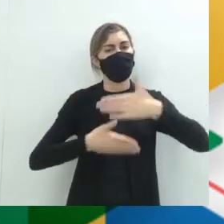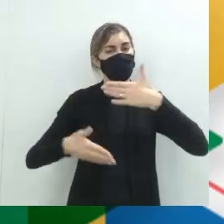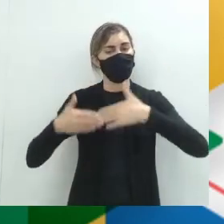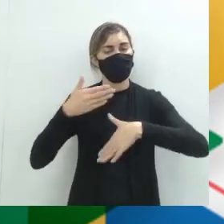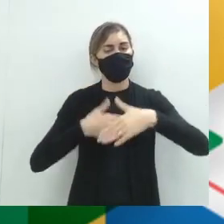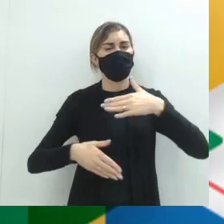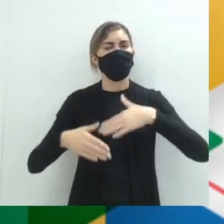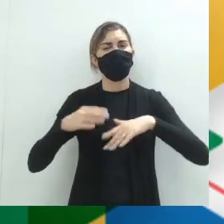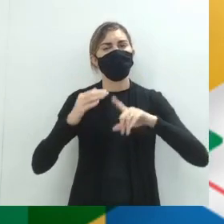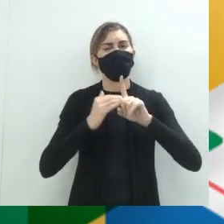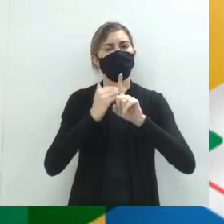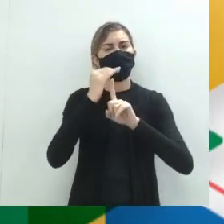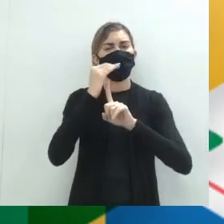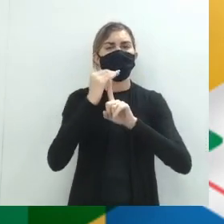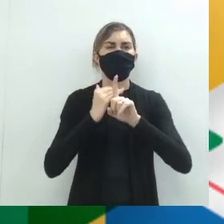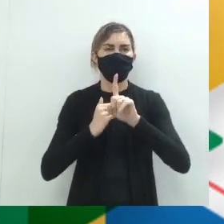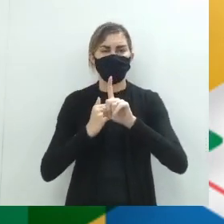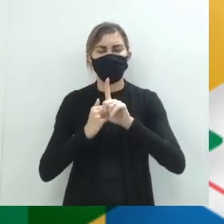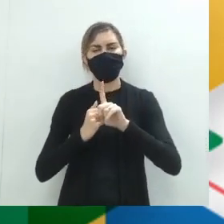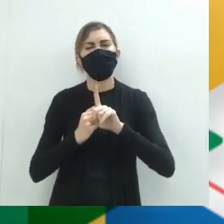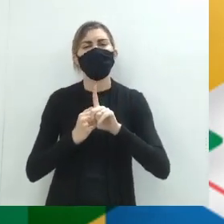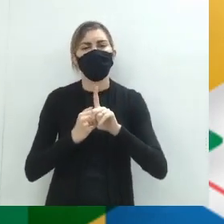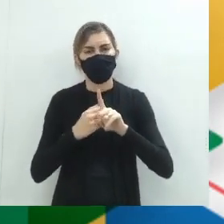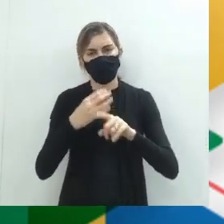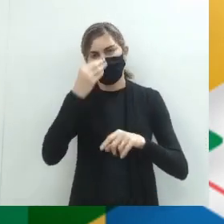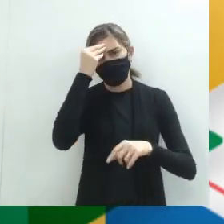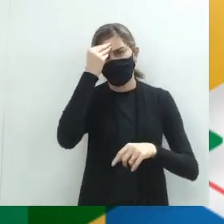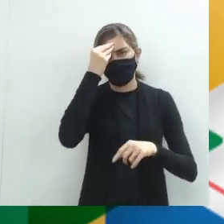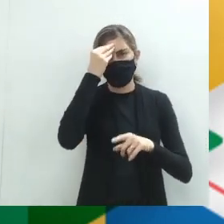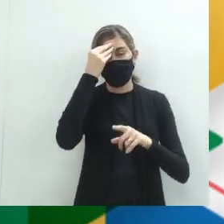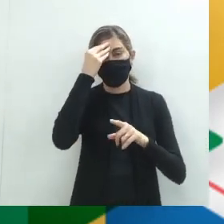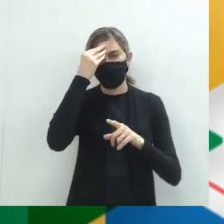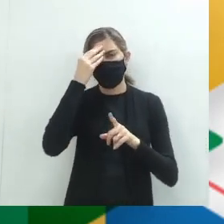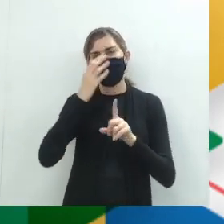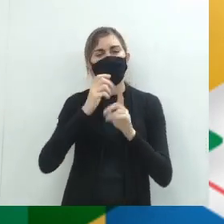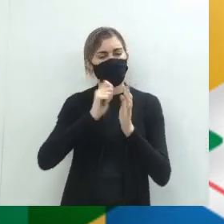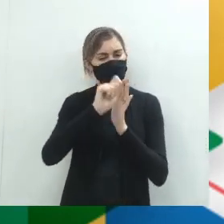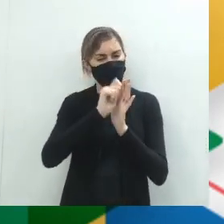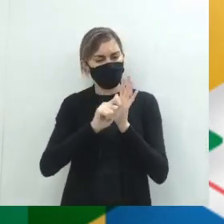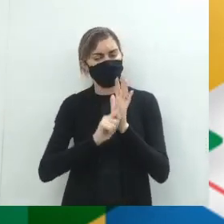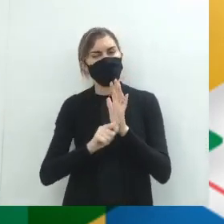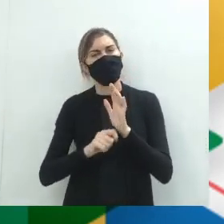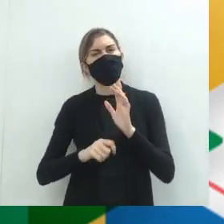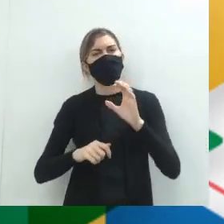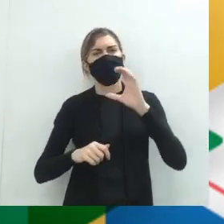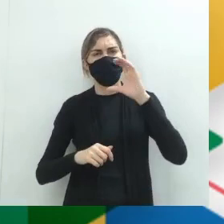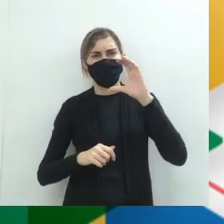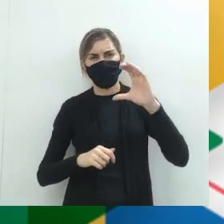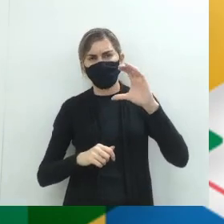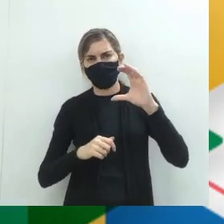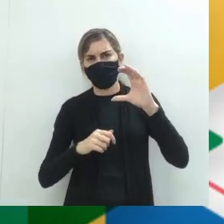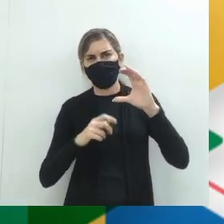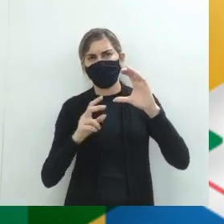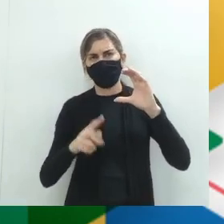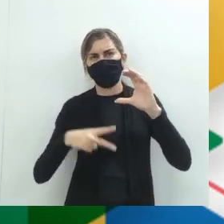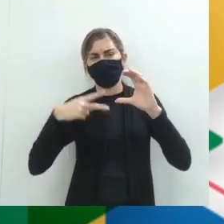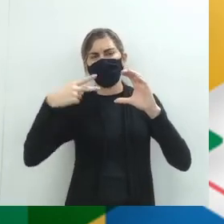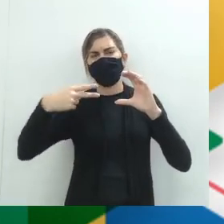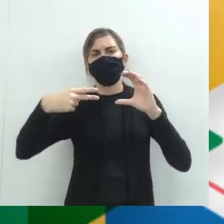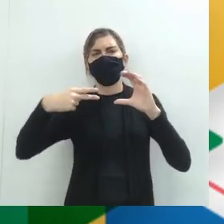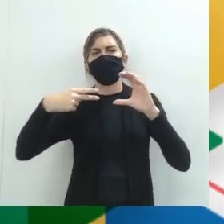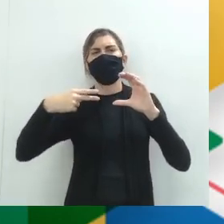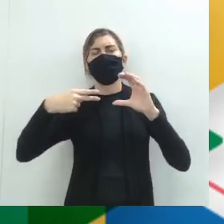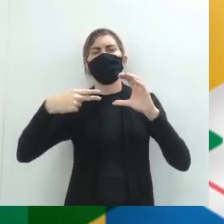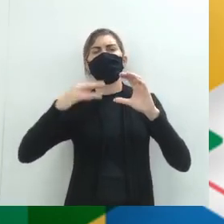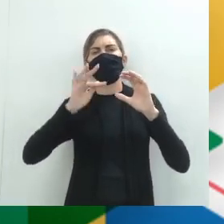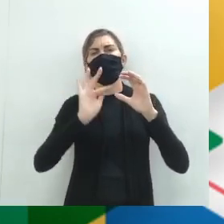povo, da temperatura. Grava isso, anota isso. C está para 5,